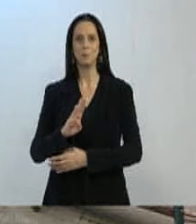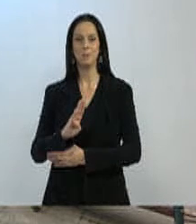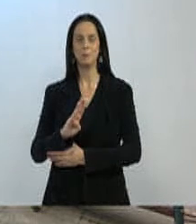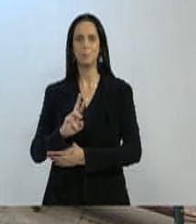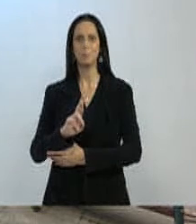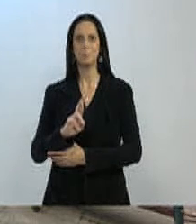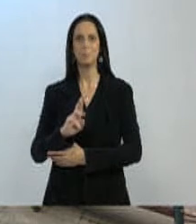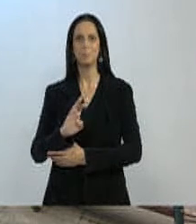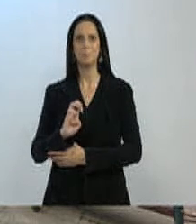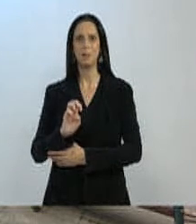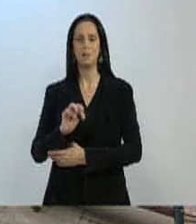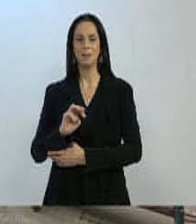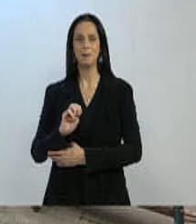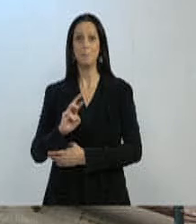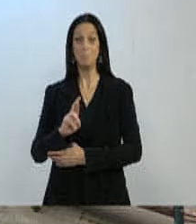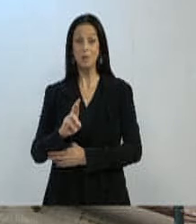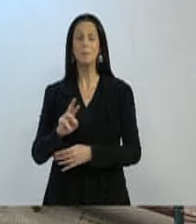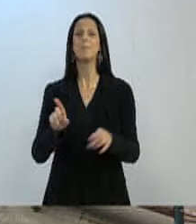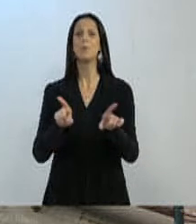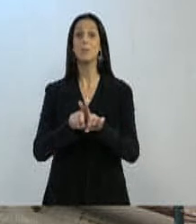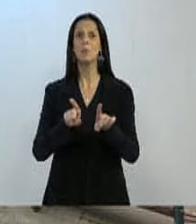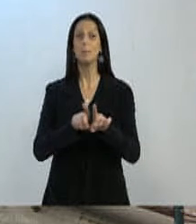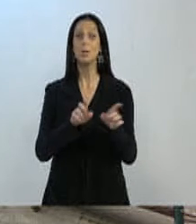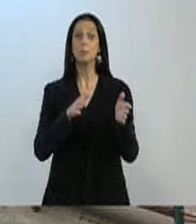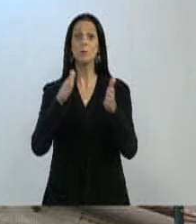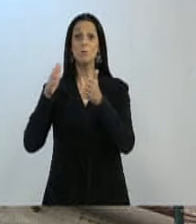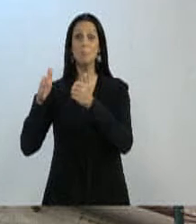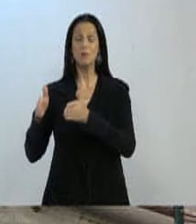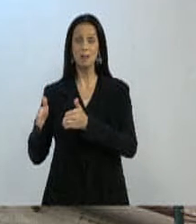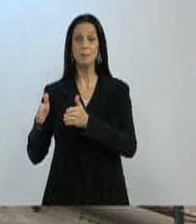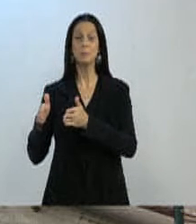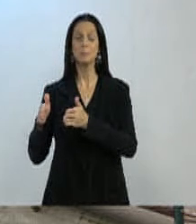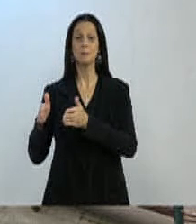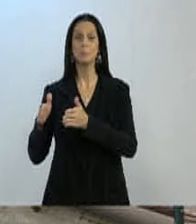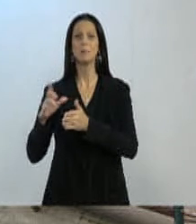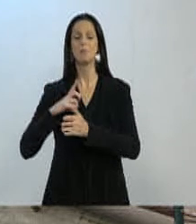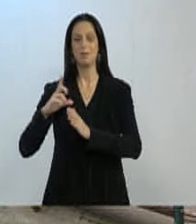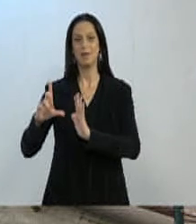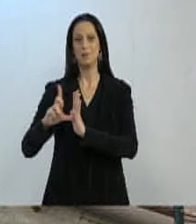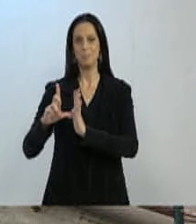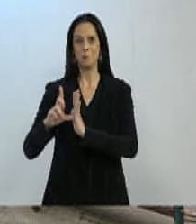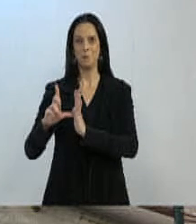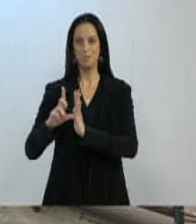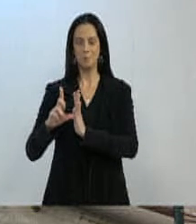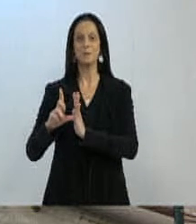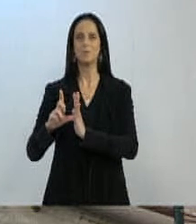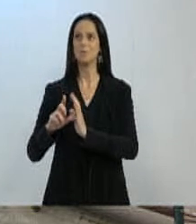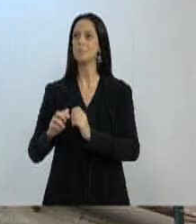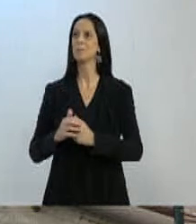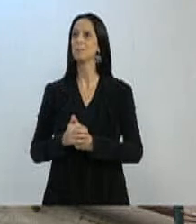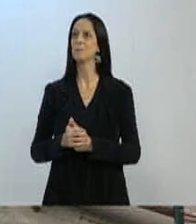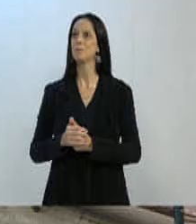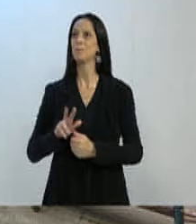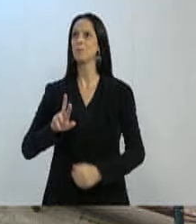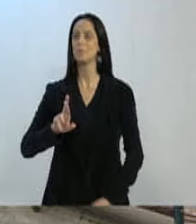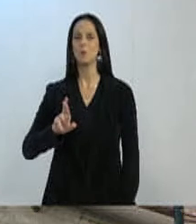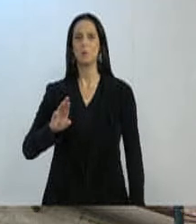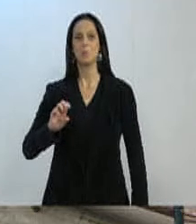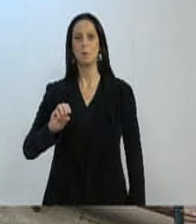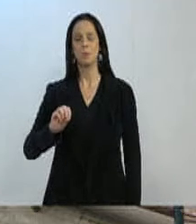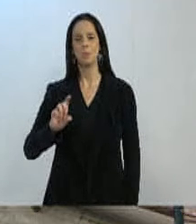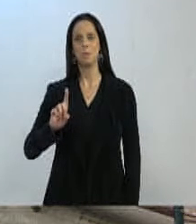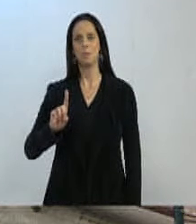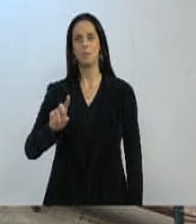e do lado daquela comércio, prestação de serviços de Rodrigo Muniz. Então, essas